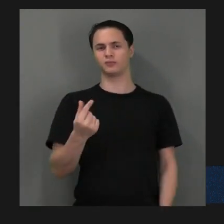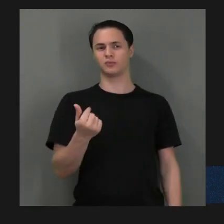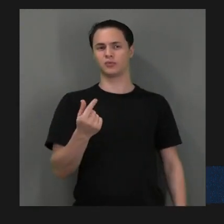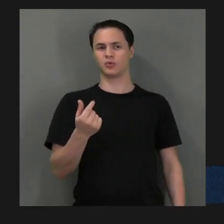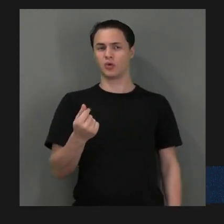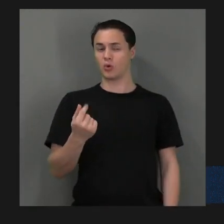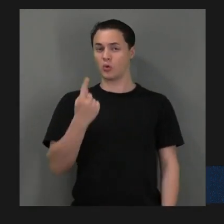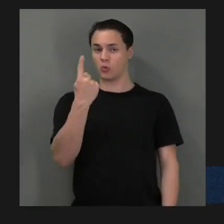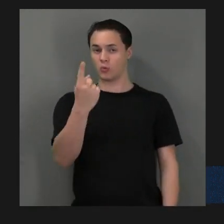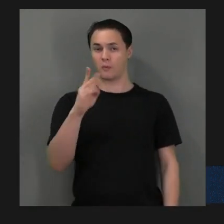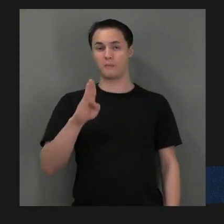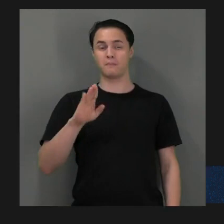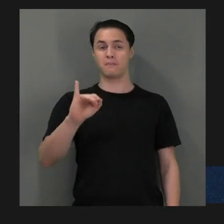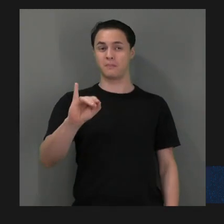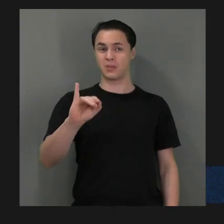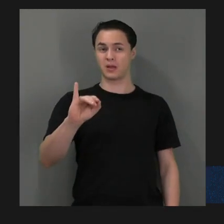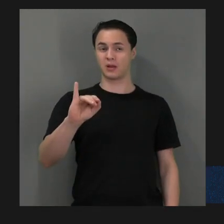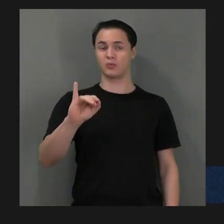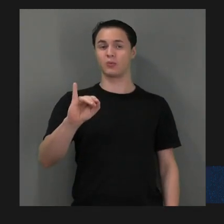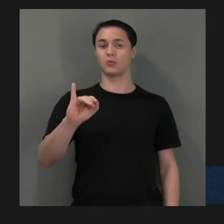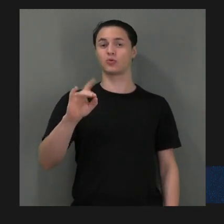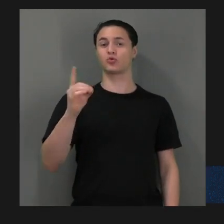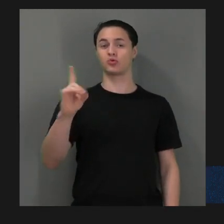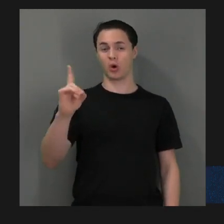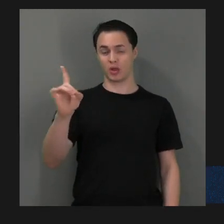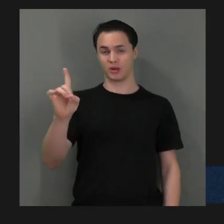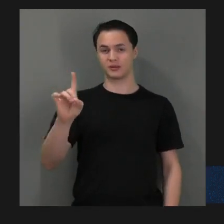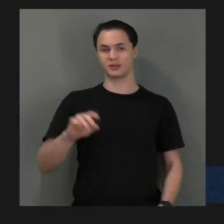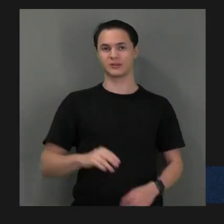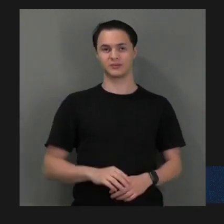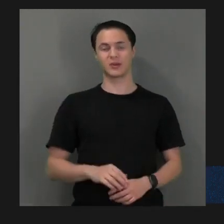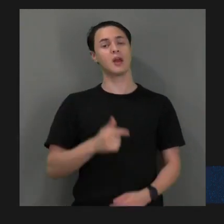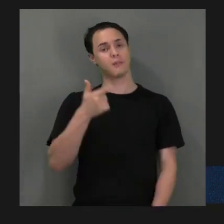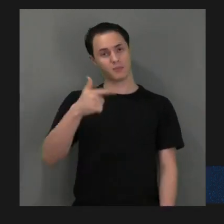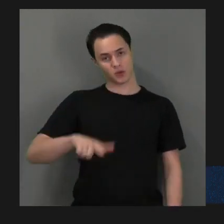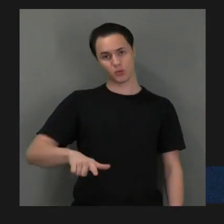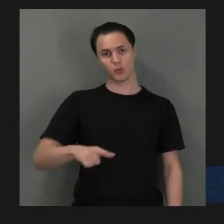de US$ 1 bilhão. Repito,